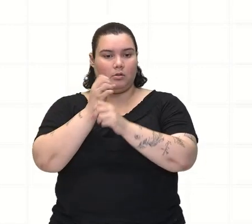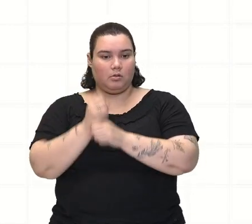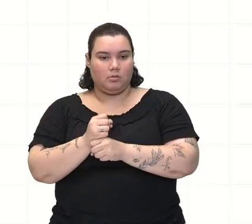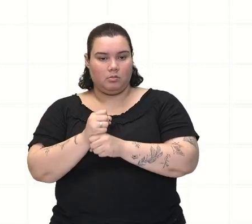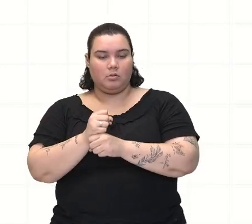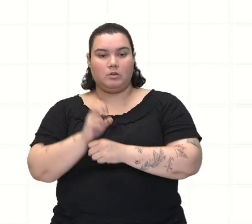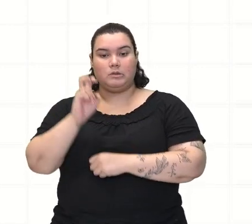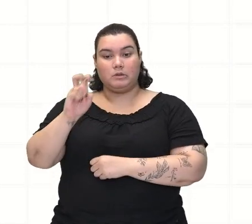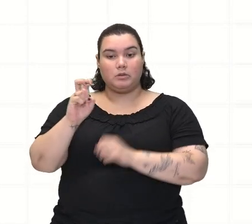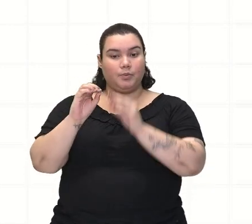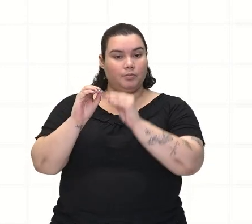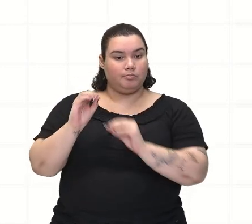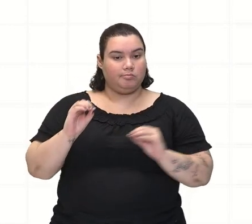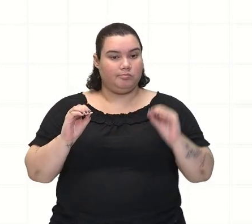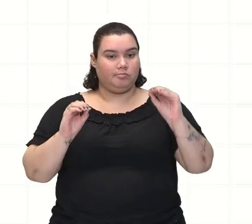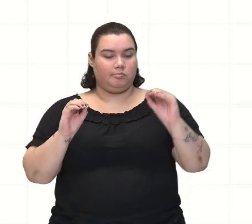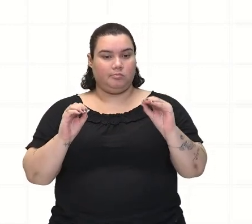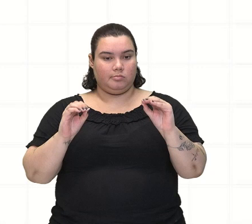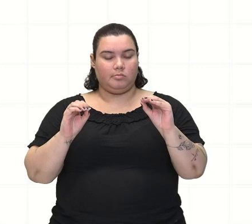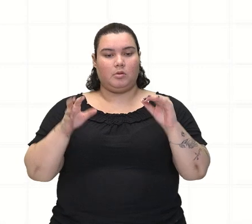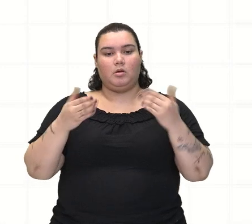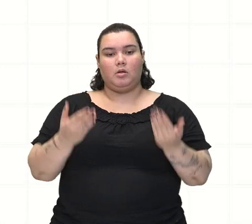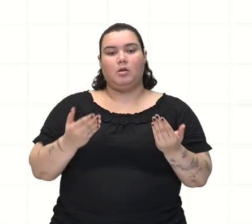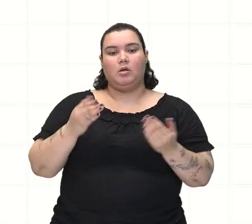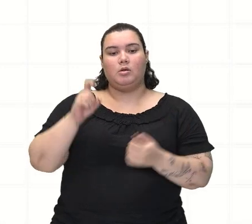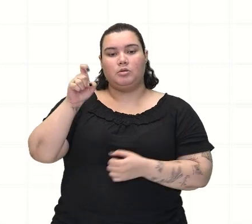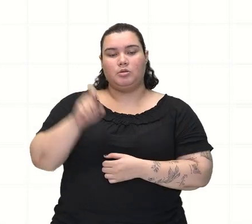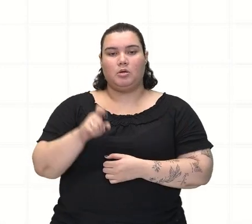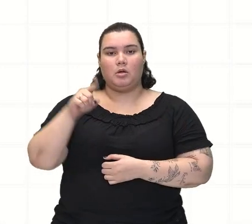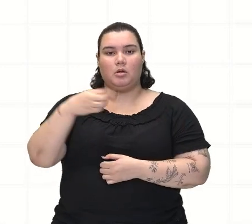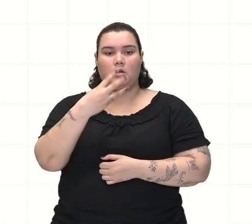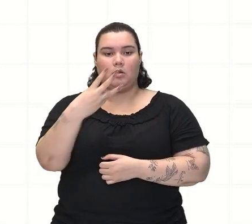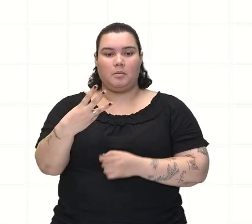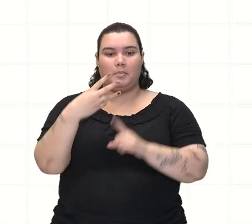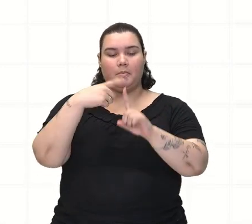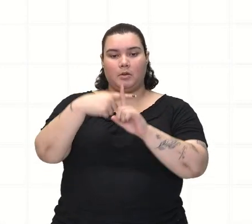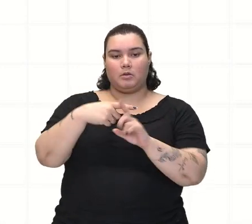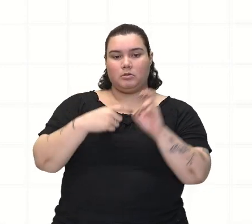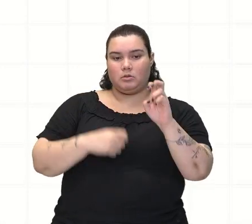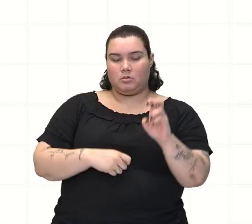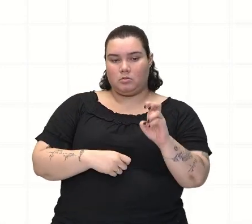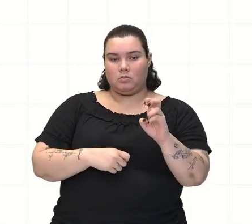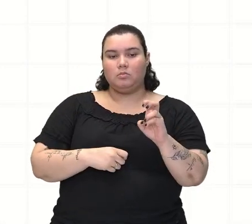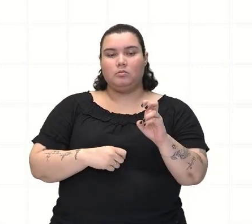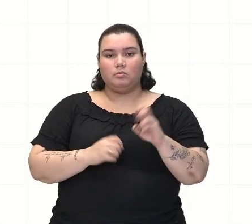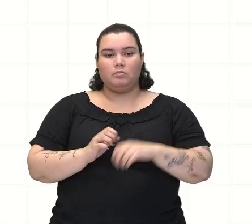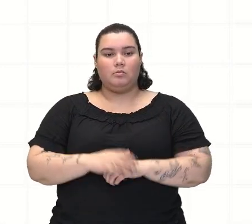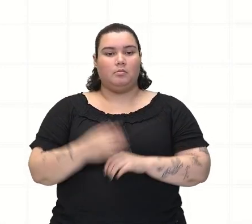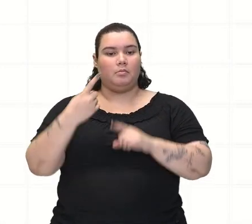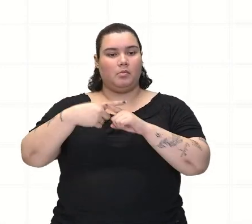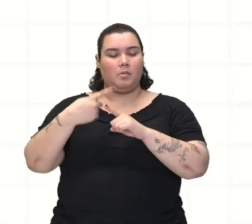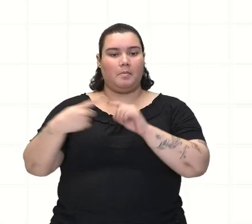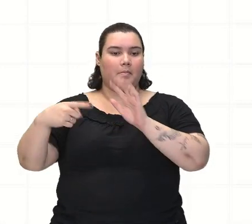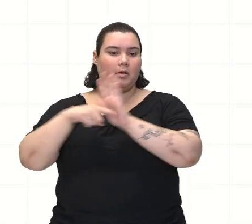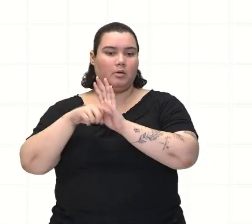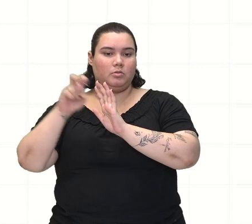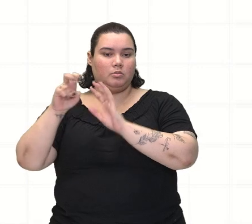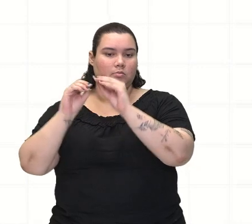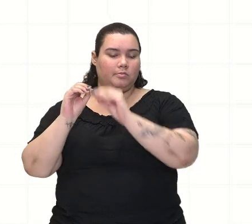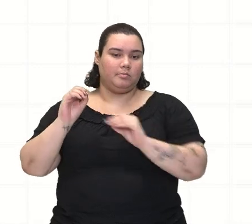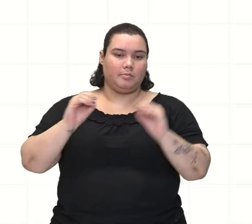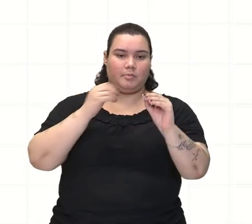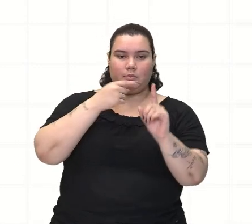para o outro lado da equação, nós vamos ter que x é igual a 3 mais 5, né, porque está menos 5, vai para o outro